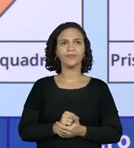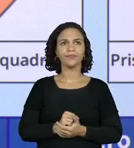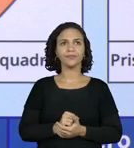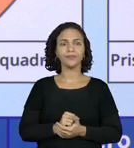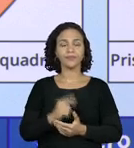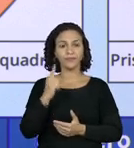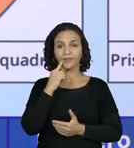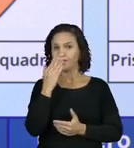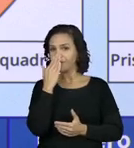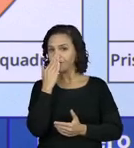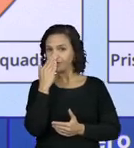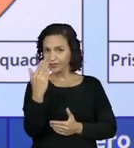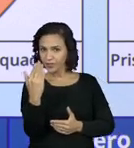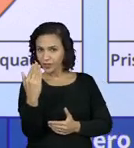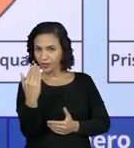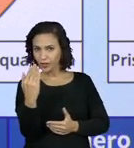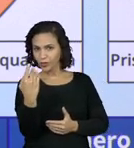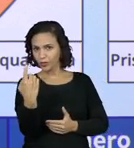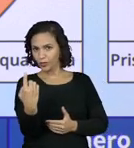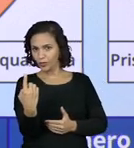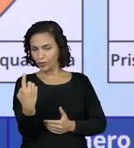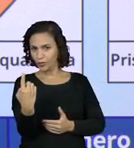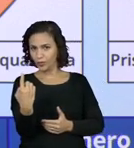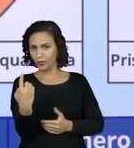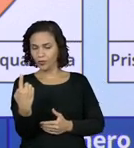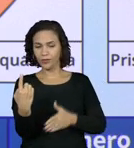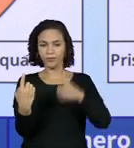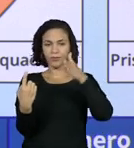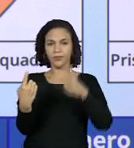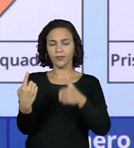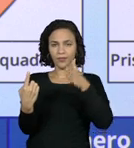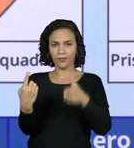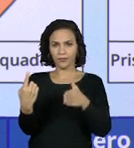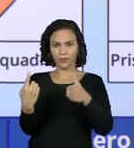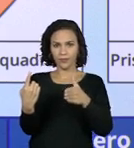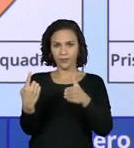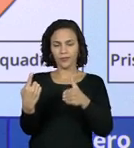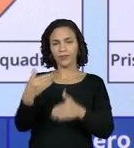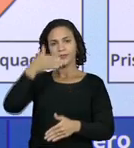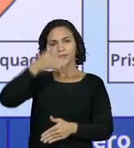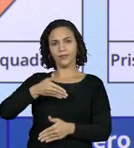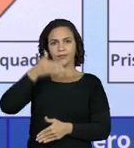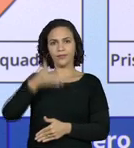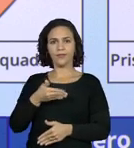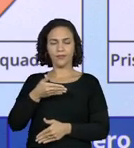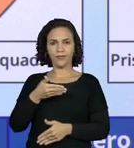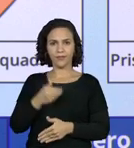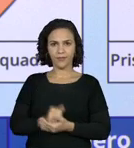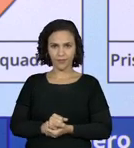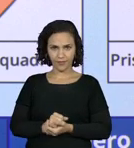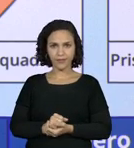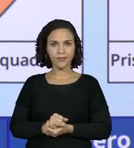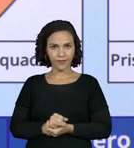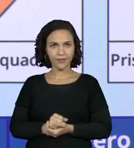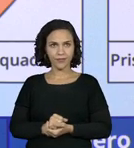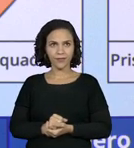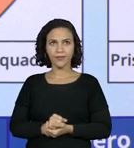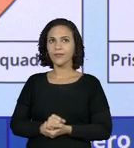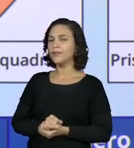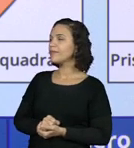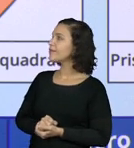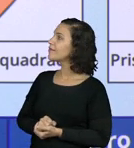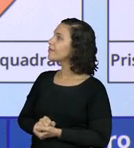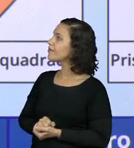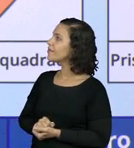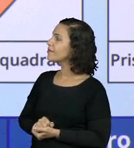esse da frente, a lateral inferior esquerda e essa outra aqui. Tá vendo a representação? Depois eu mostro